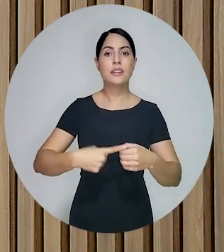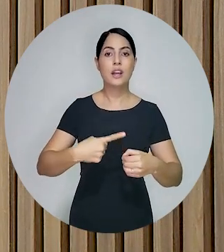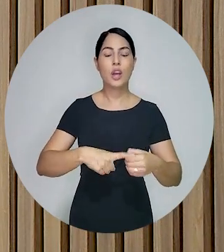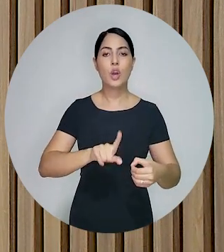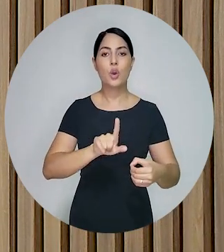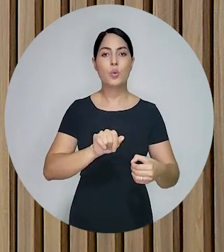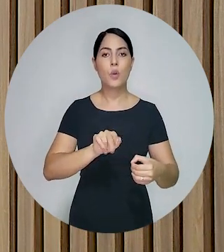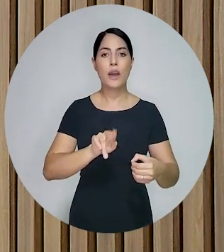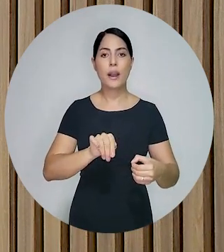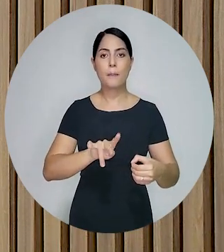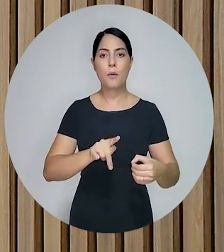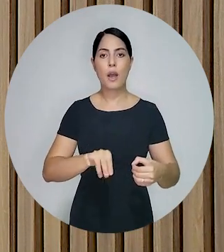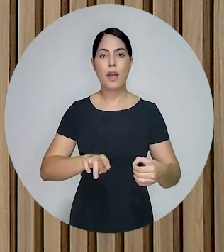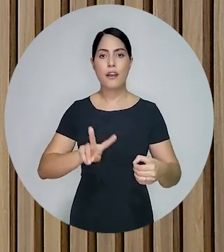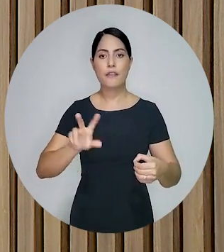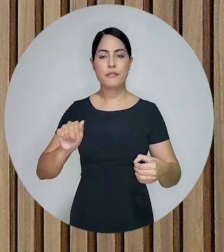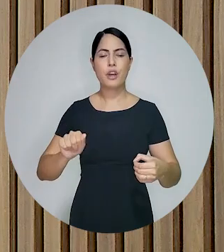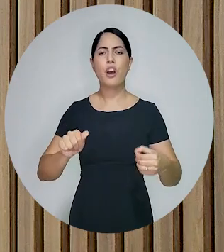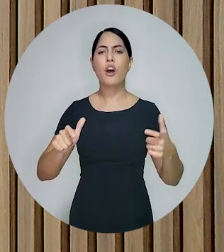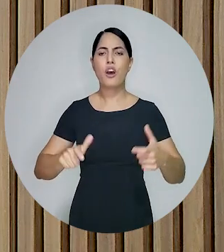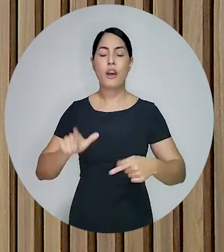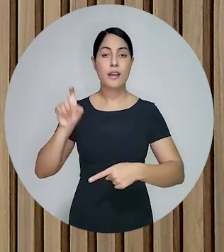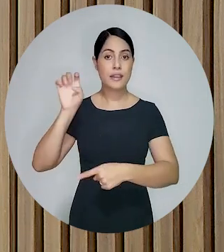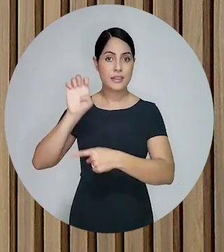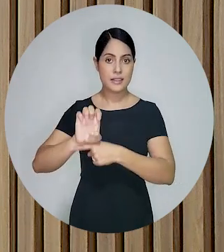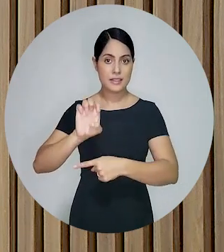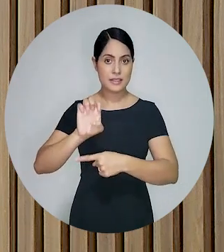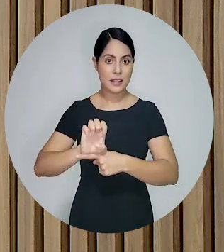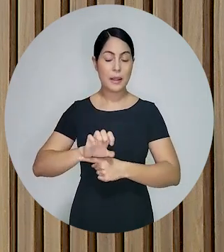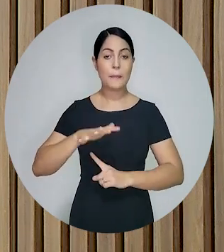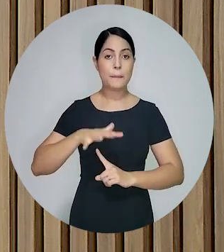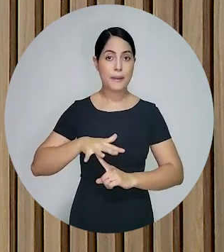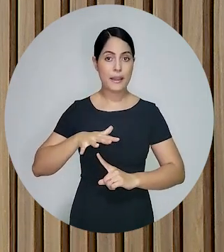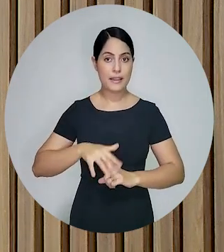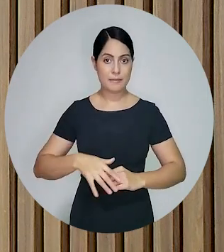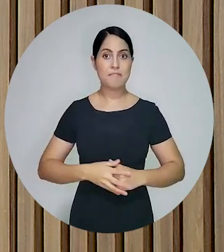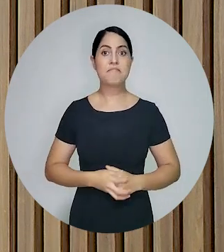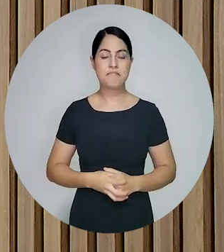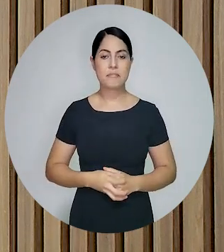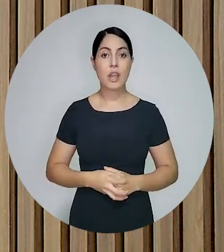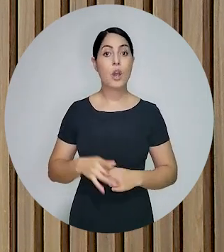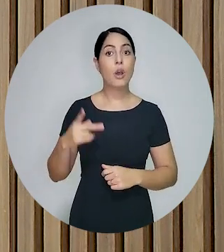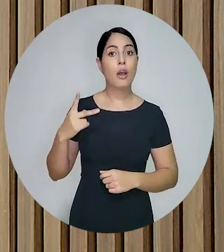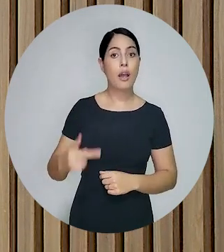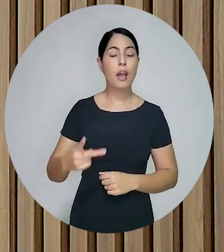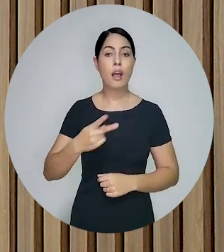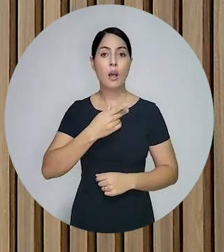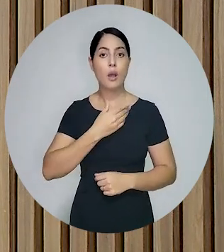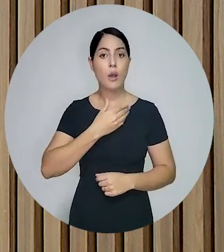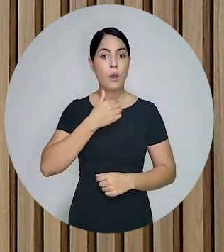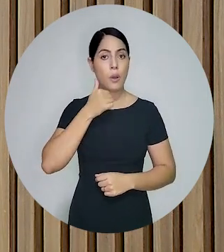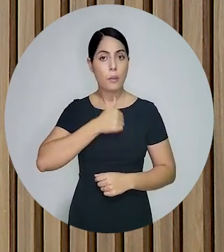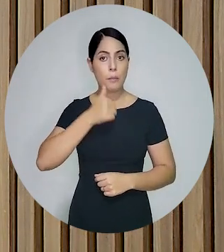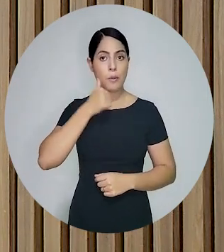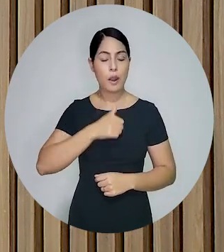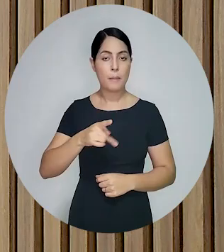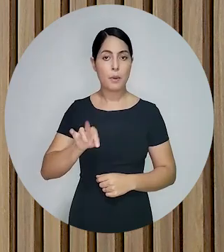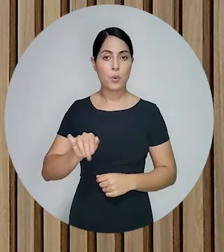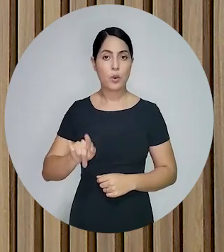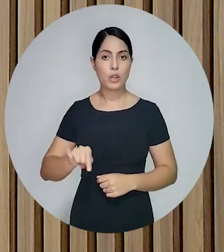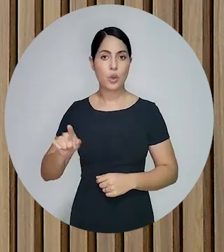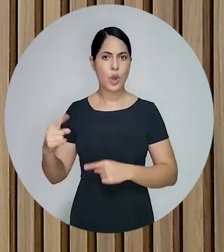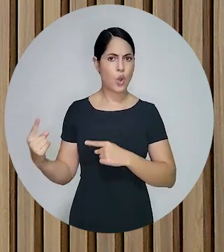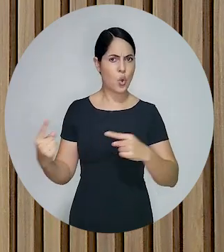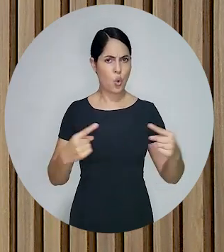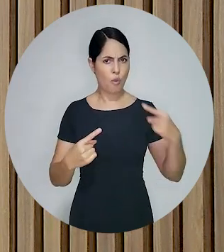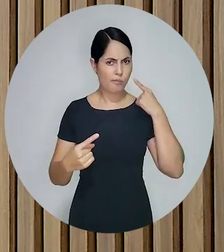na comarca de Guarapuava, no Paraná, uma promotora, sem perceber que o áudio do computador estava ligado,